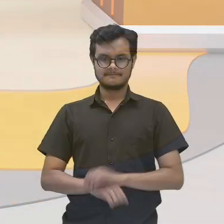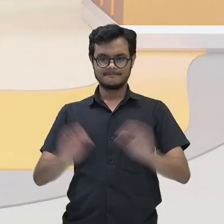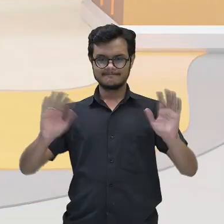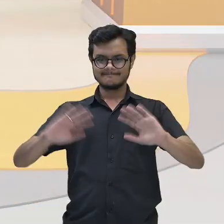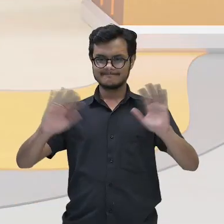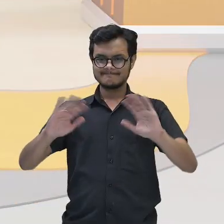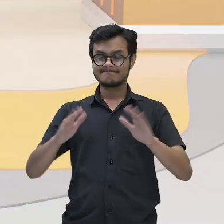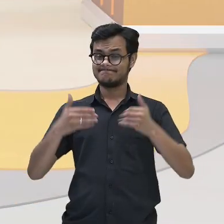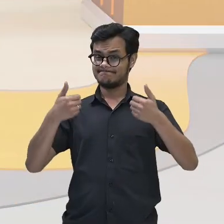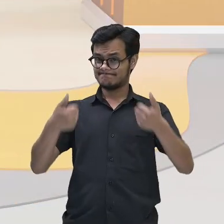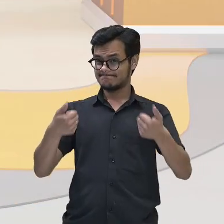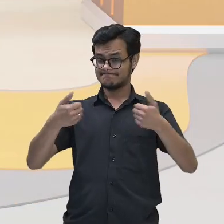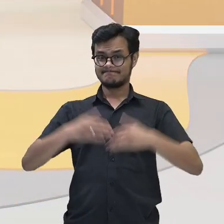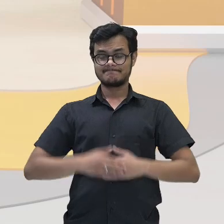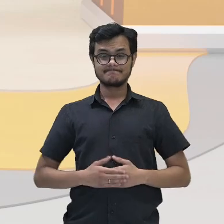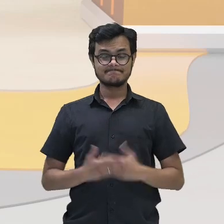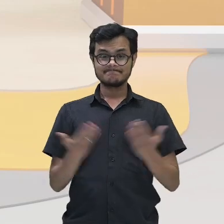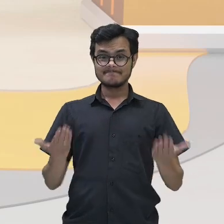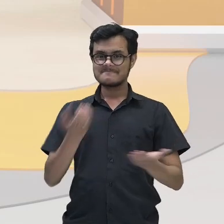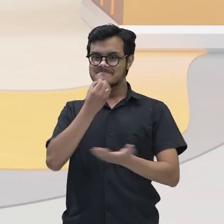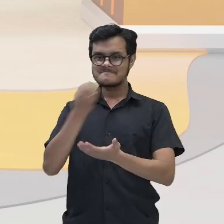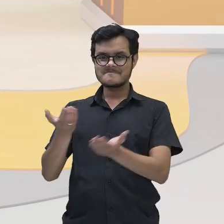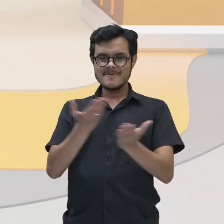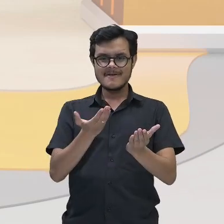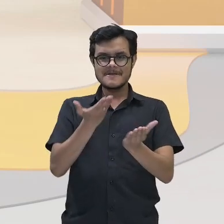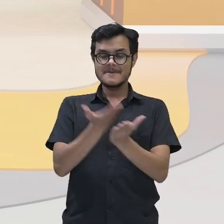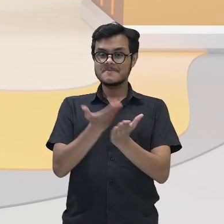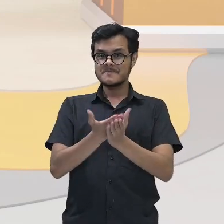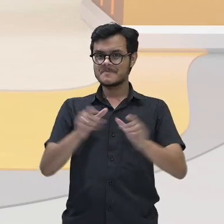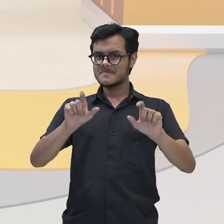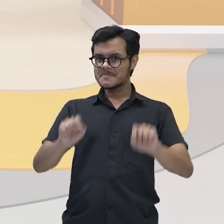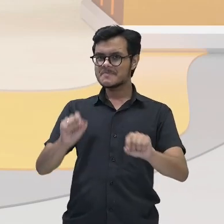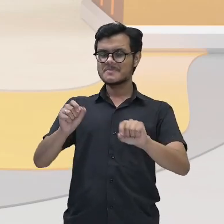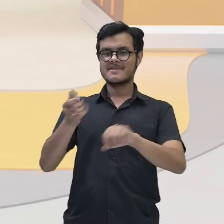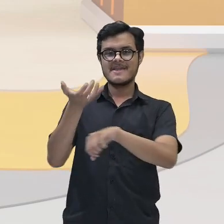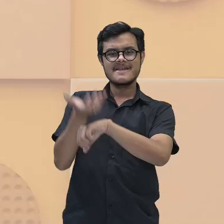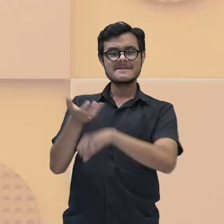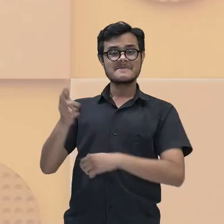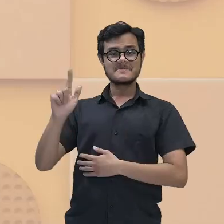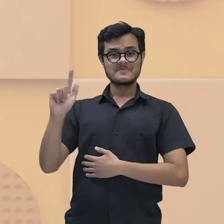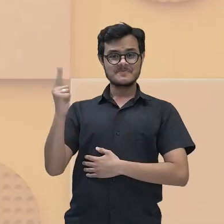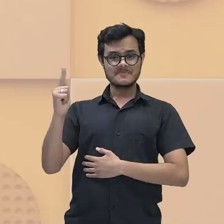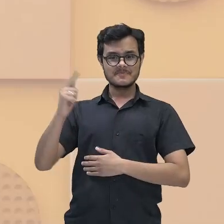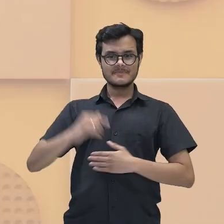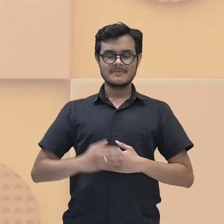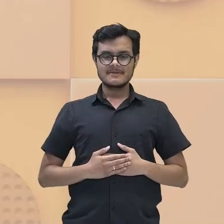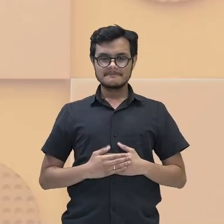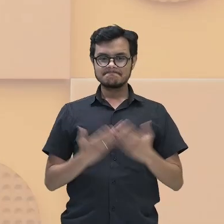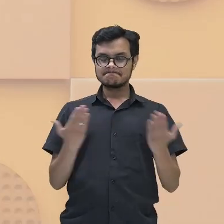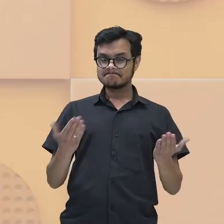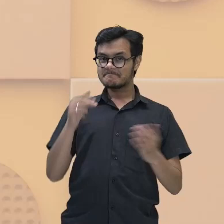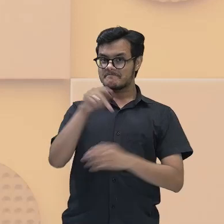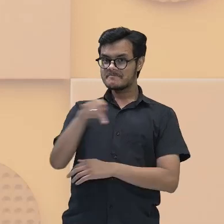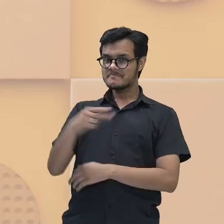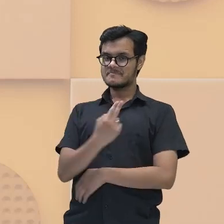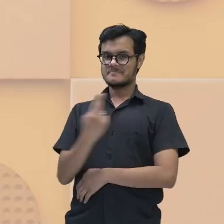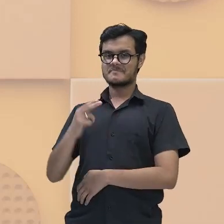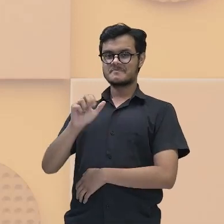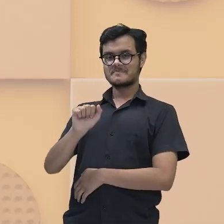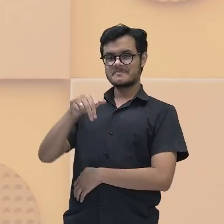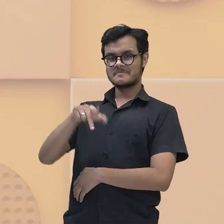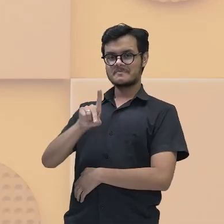Olá, tudo bem com vocês? Sejam todos bem-vindos a mais uma aula de Geografia. Sou a professora Andresa